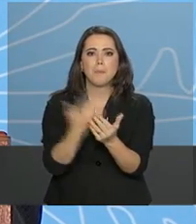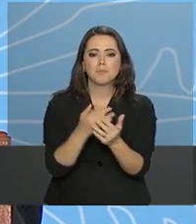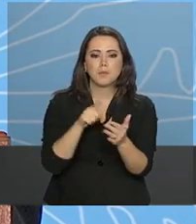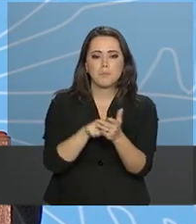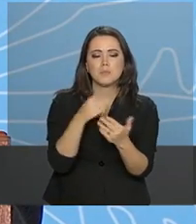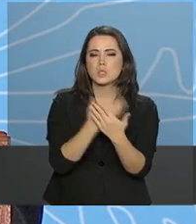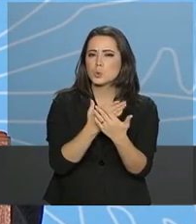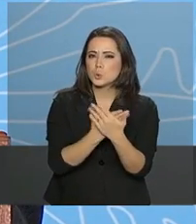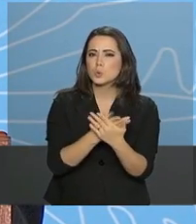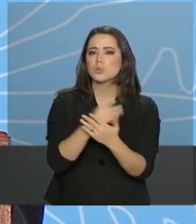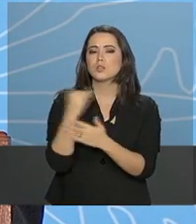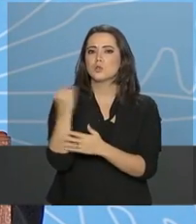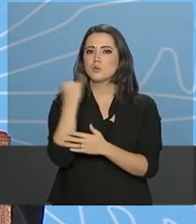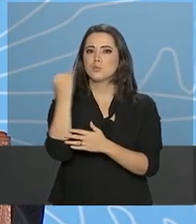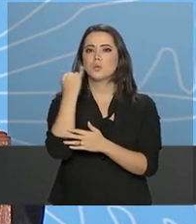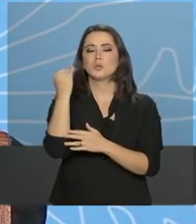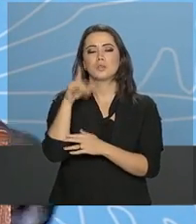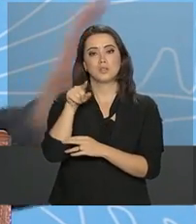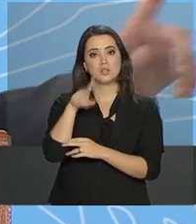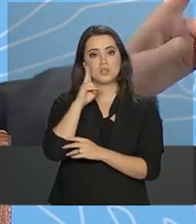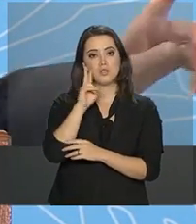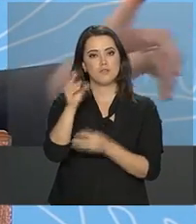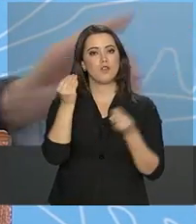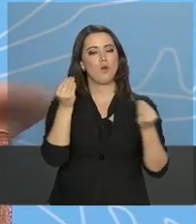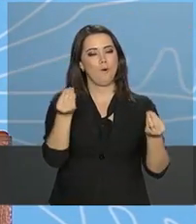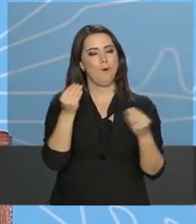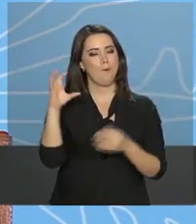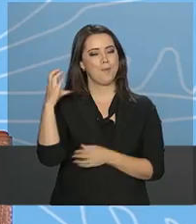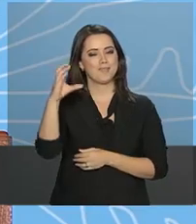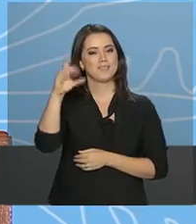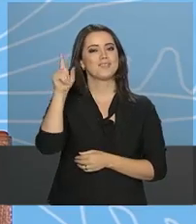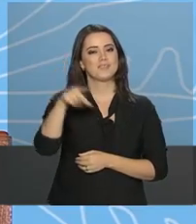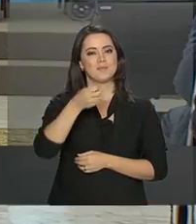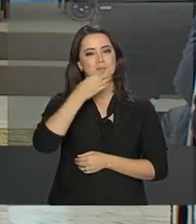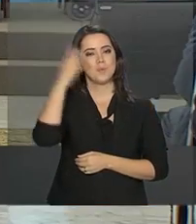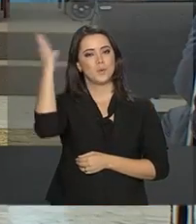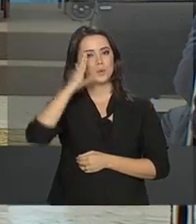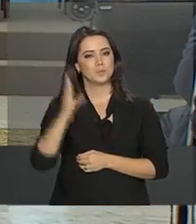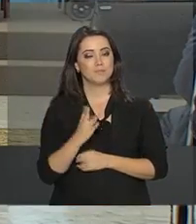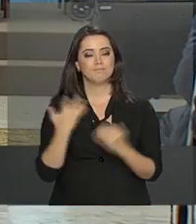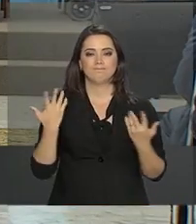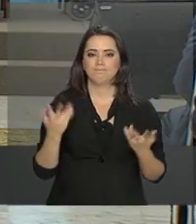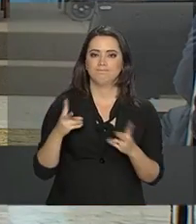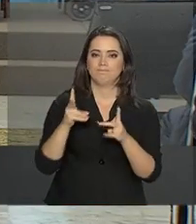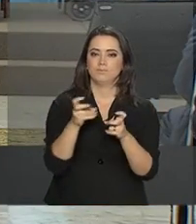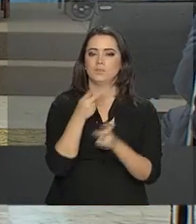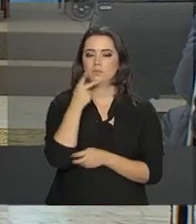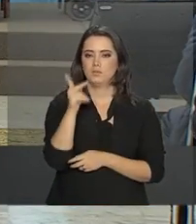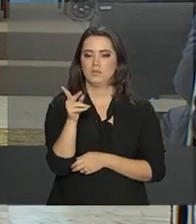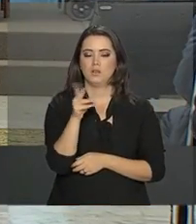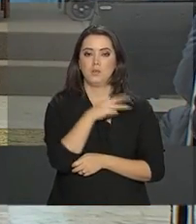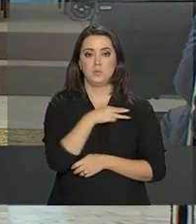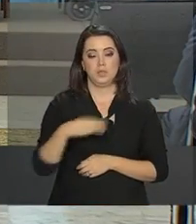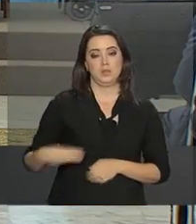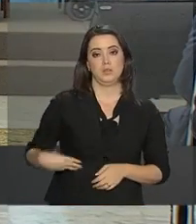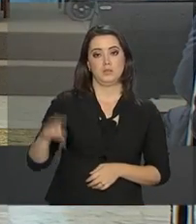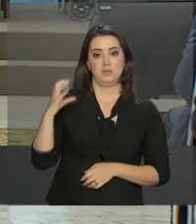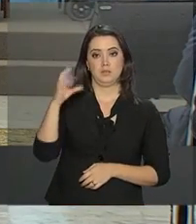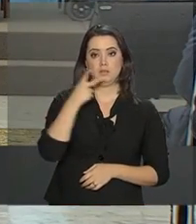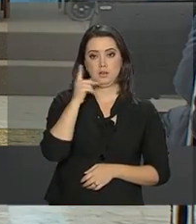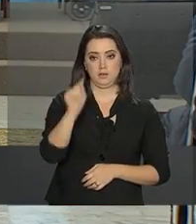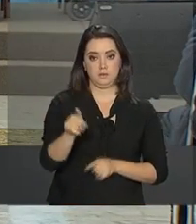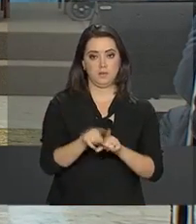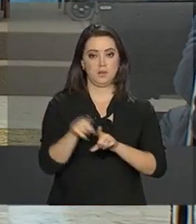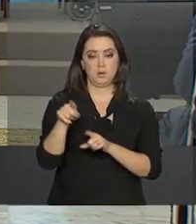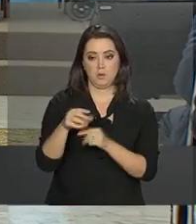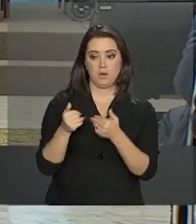verificar a vitalidade da ciência no Brasil. Aliás, o Kassab mencionou a inauguração